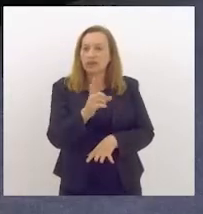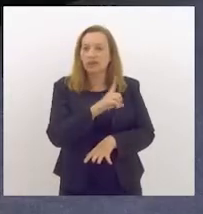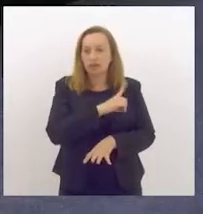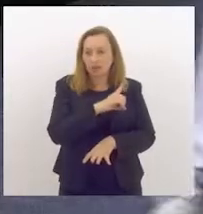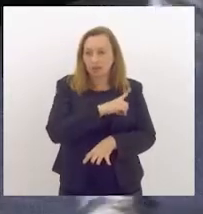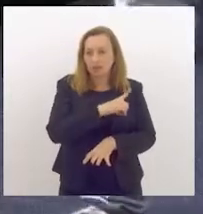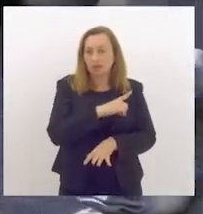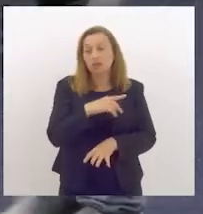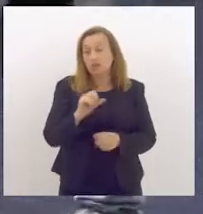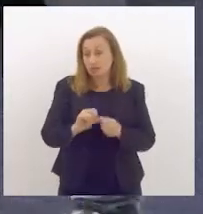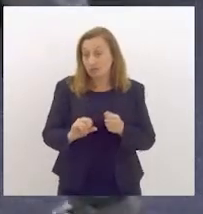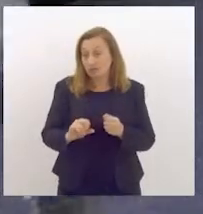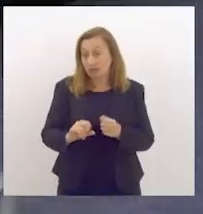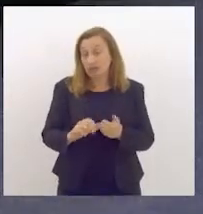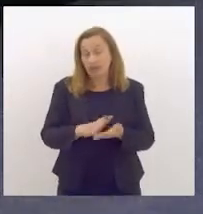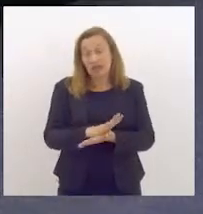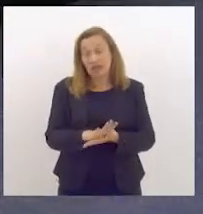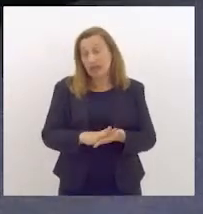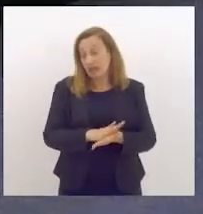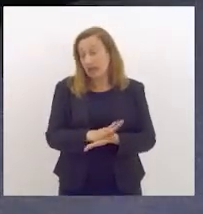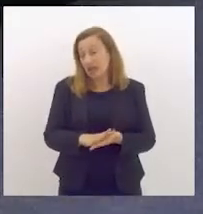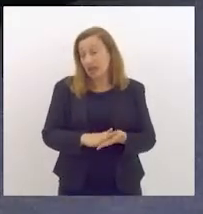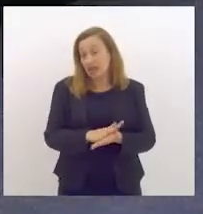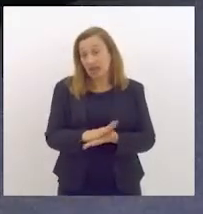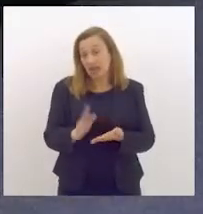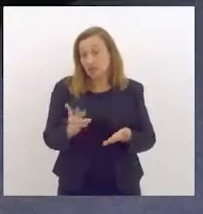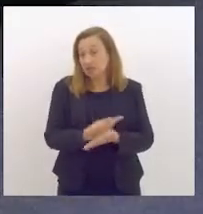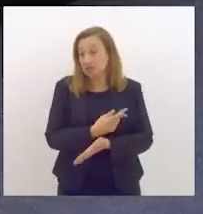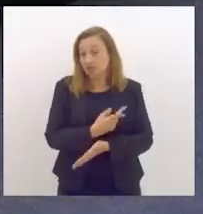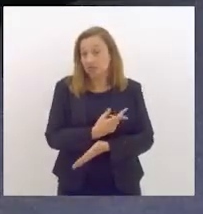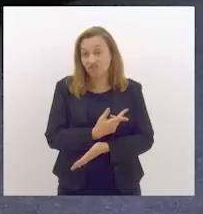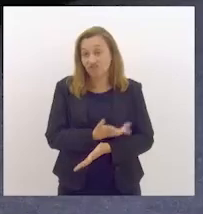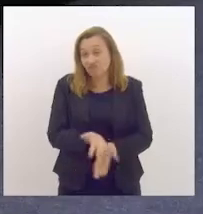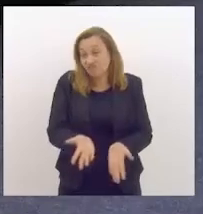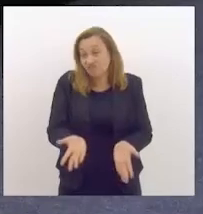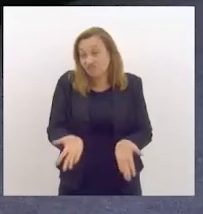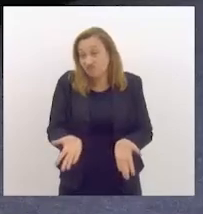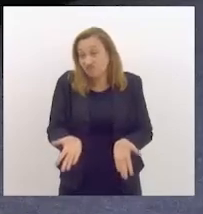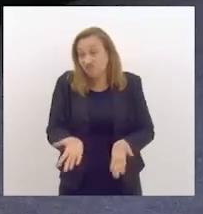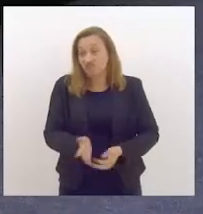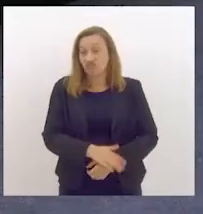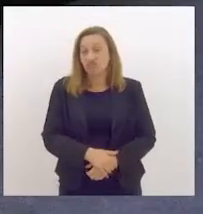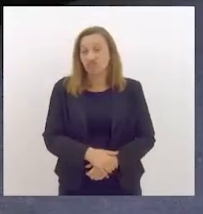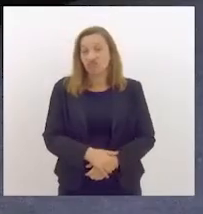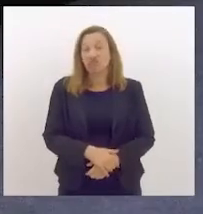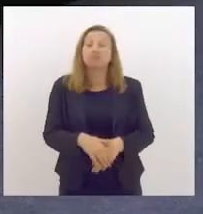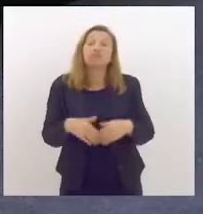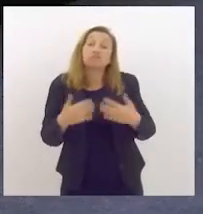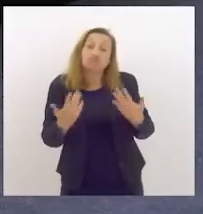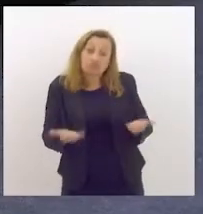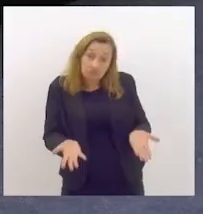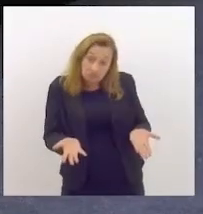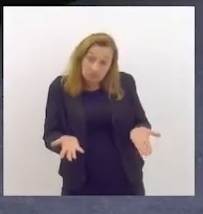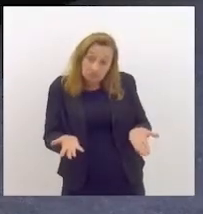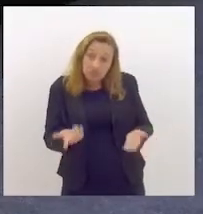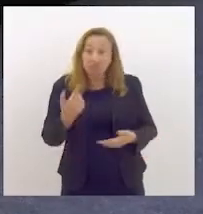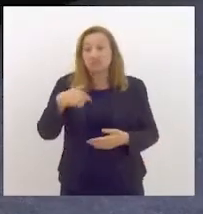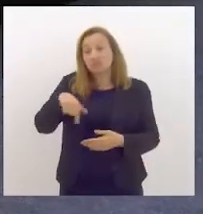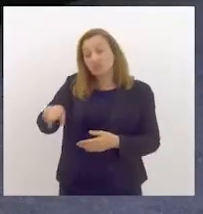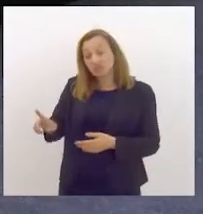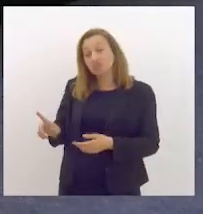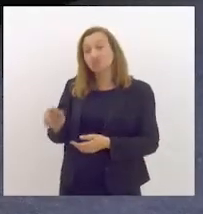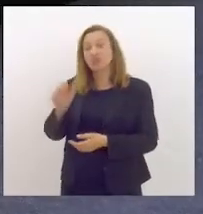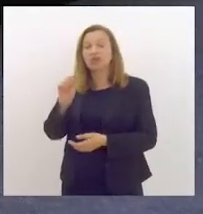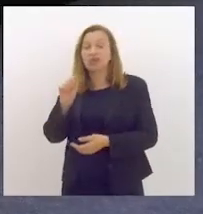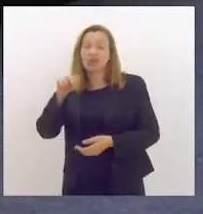que ele fez não deu em nada então eu estive em Angra